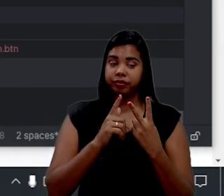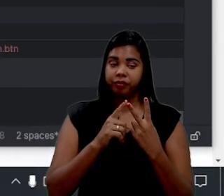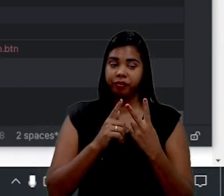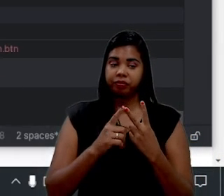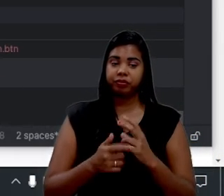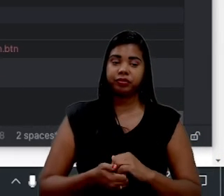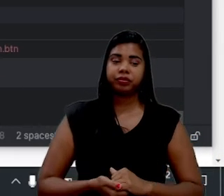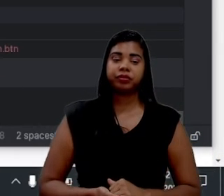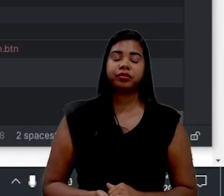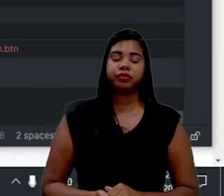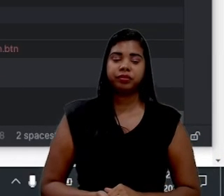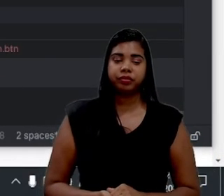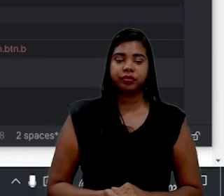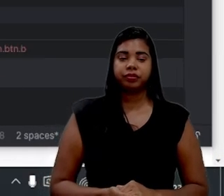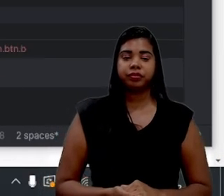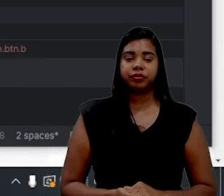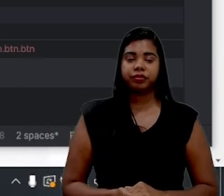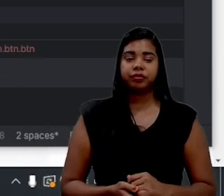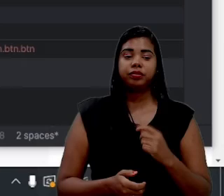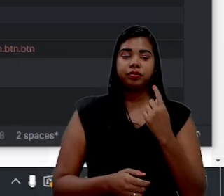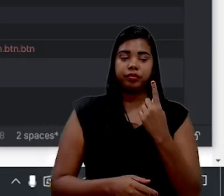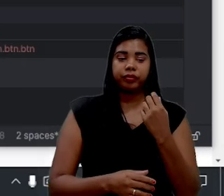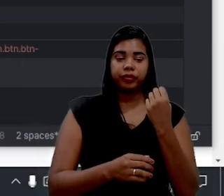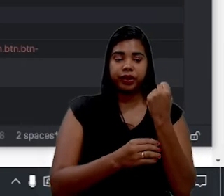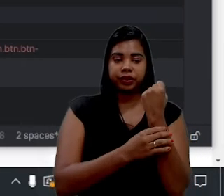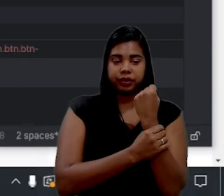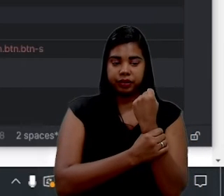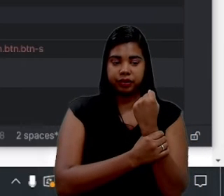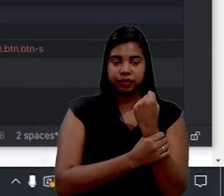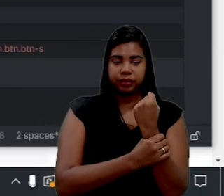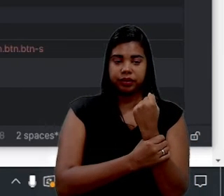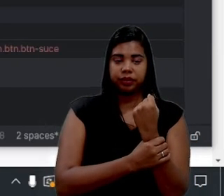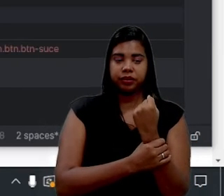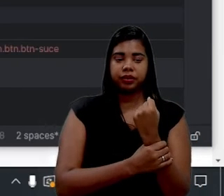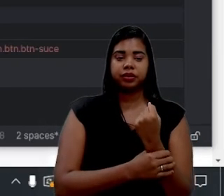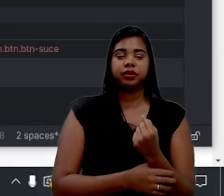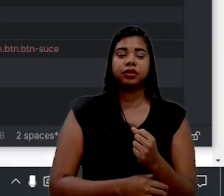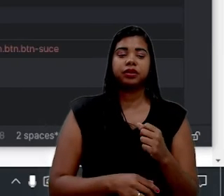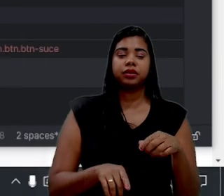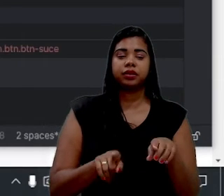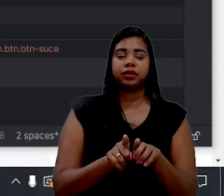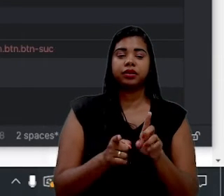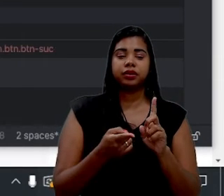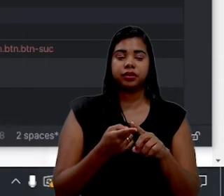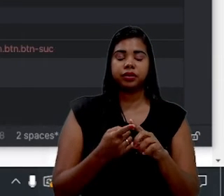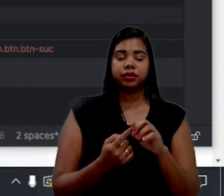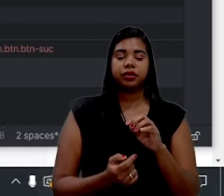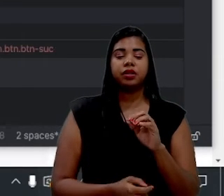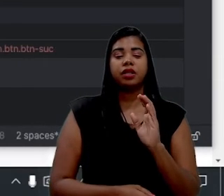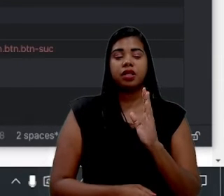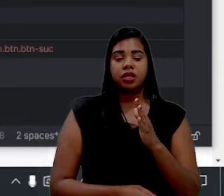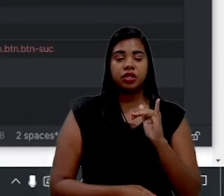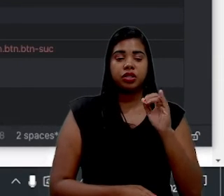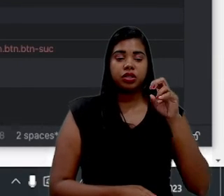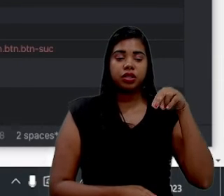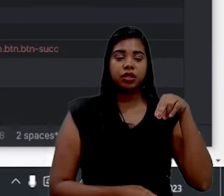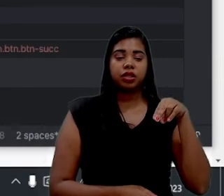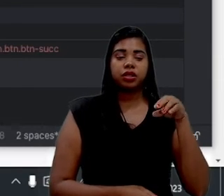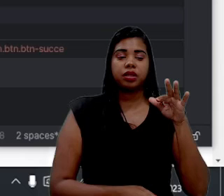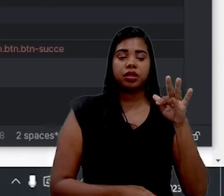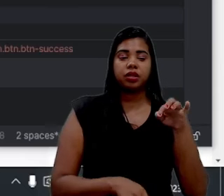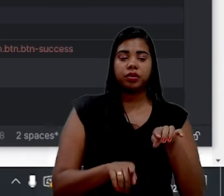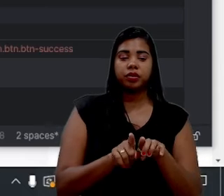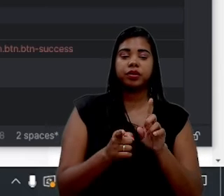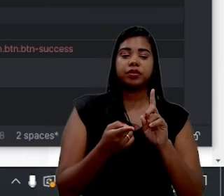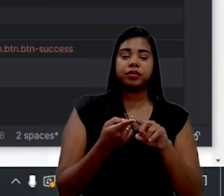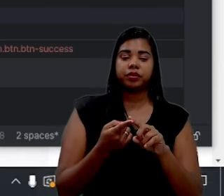templates aí bem distintas, né? Uma para segurança, uma anterior que é if, né, para poder ele procurar se eu tiver, aí faço o que? Ele, né,